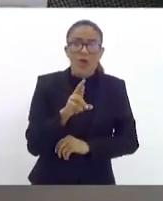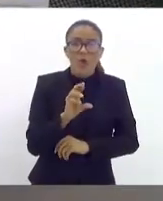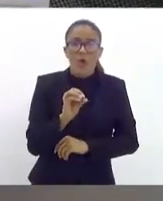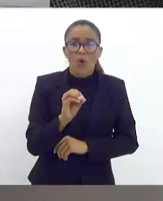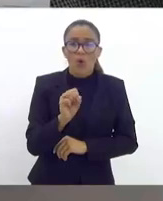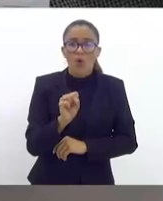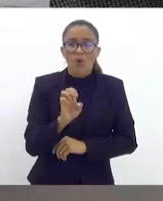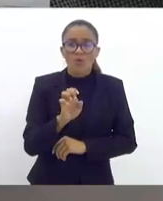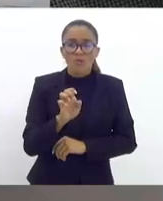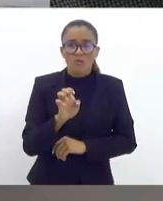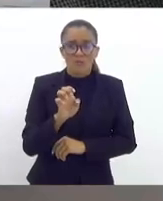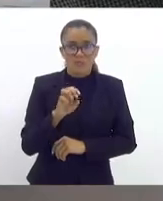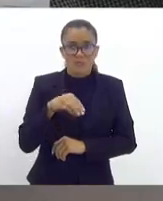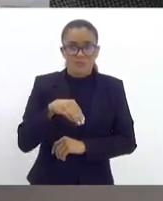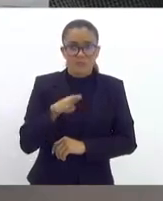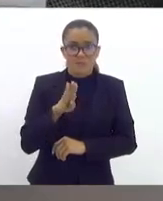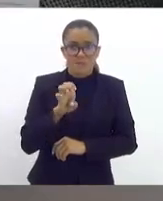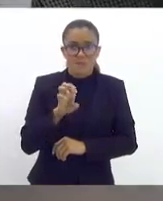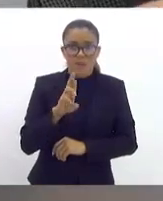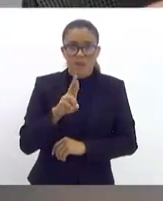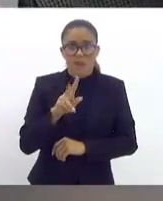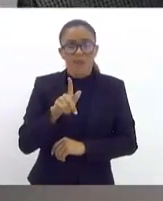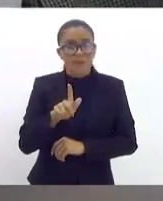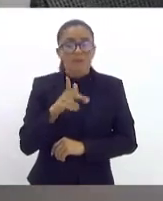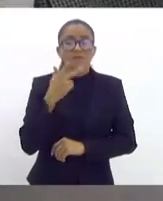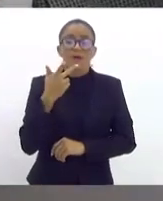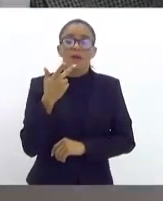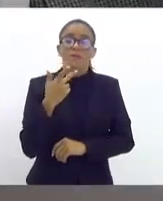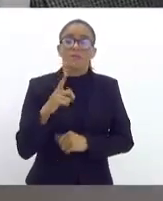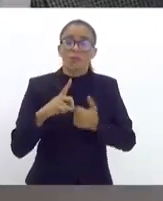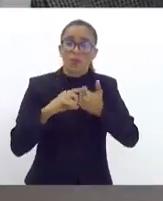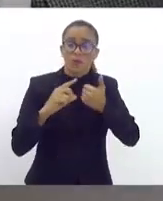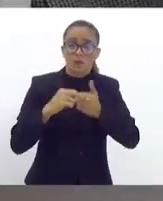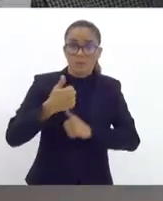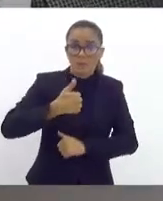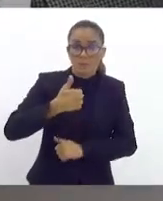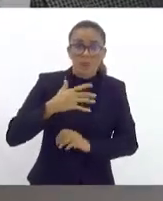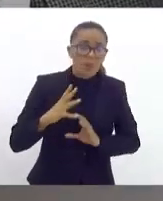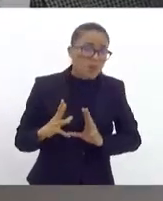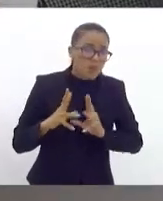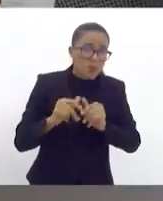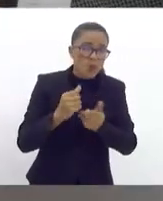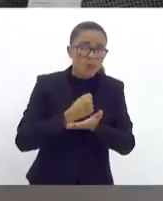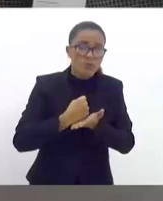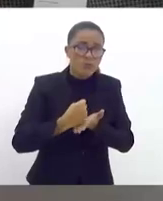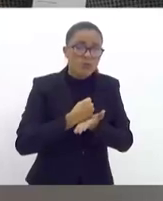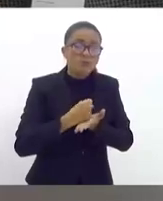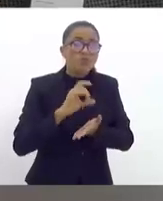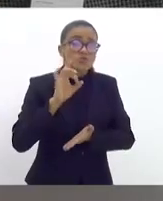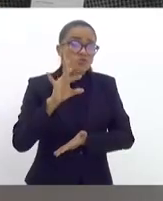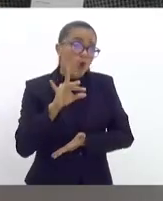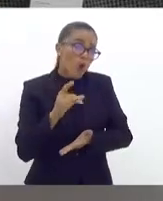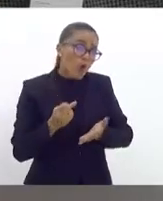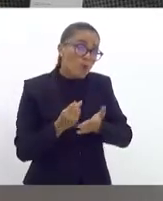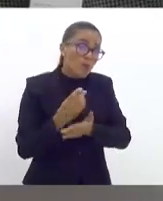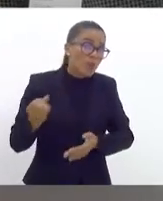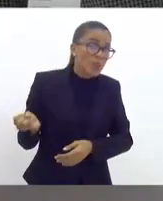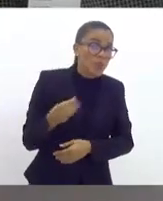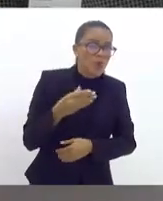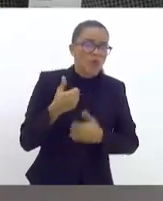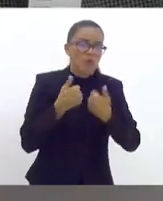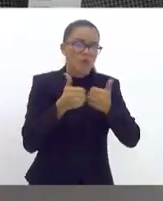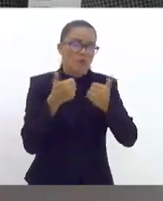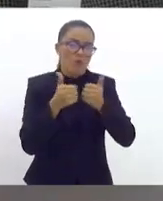aqui no artigo primeiro fala o seguinte todas as concessionárias só de verão adquirir novos